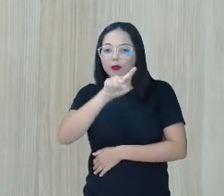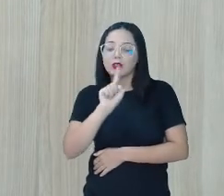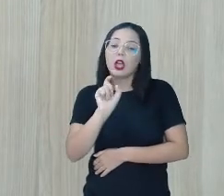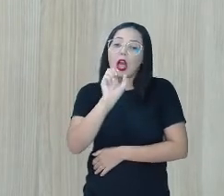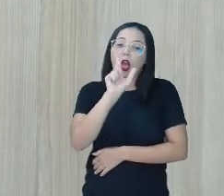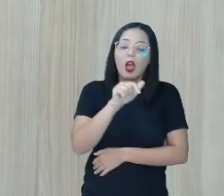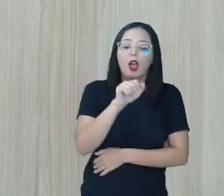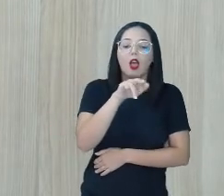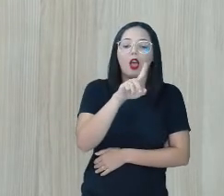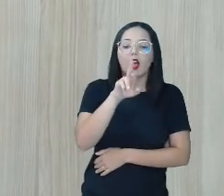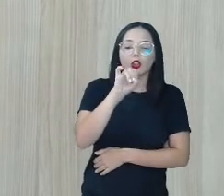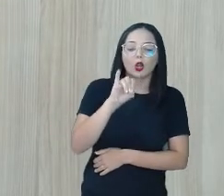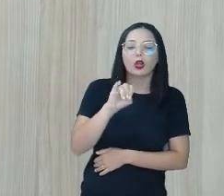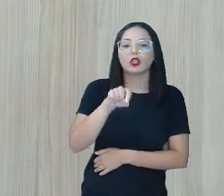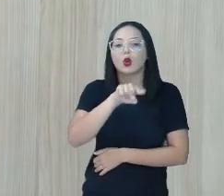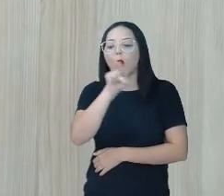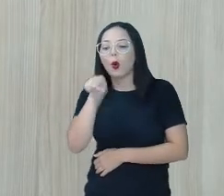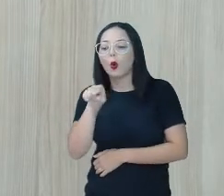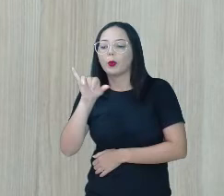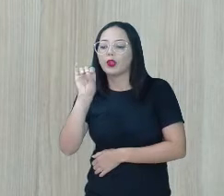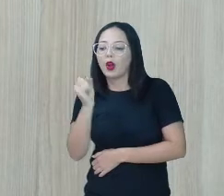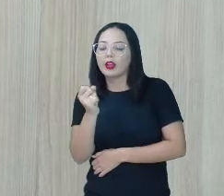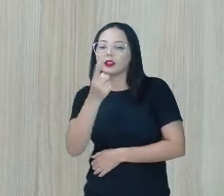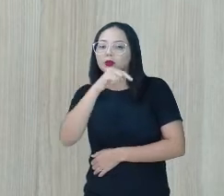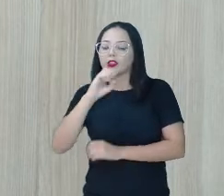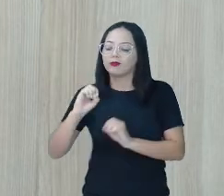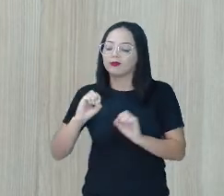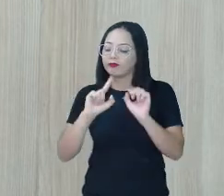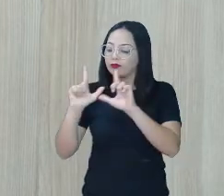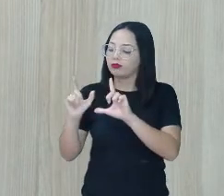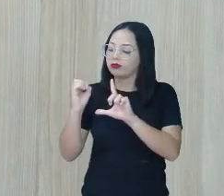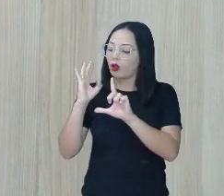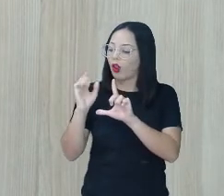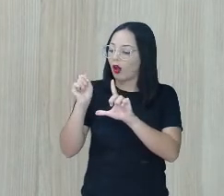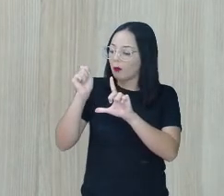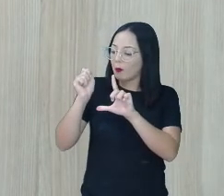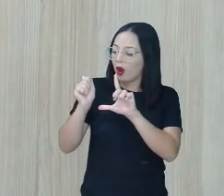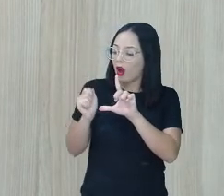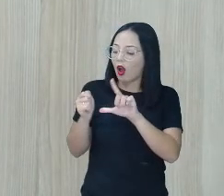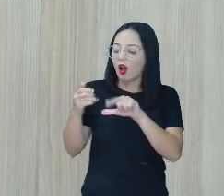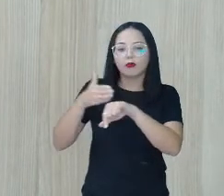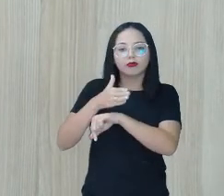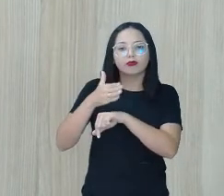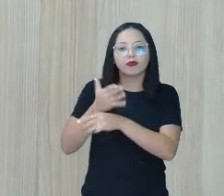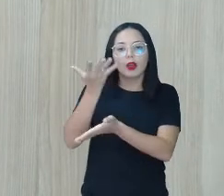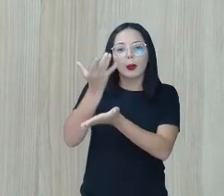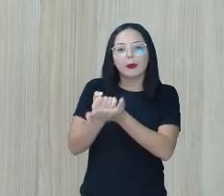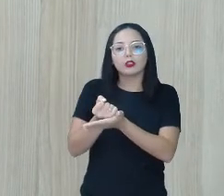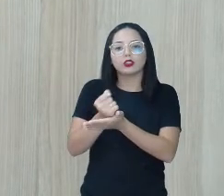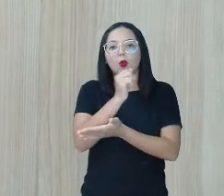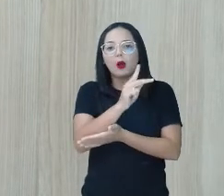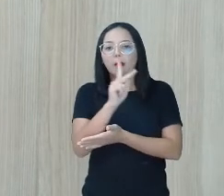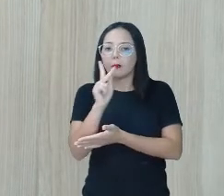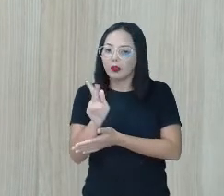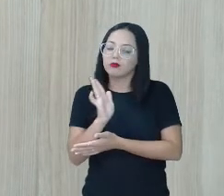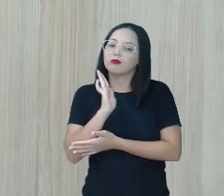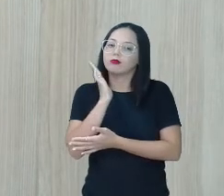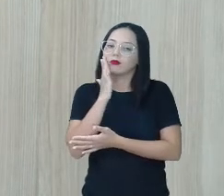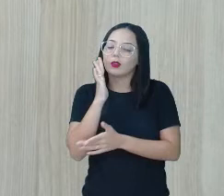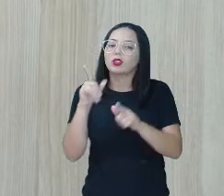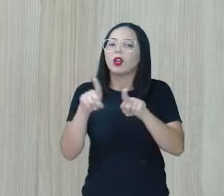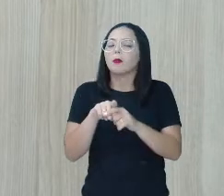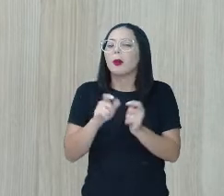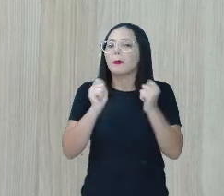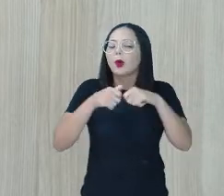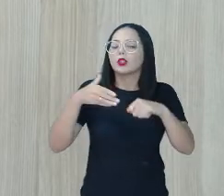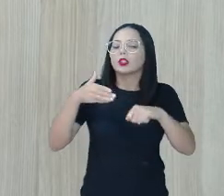seja Android ou iOS, aponta aí a câmera do seu celular, que vai ser direcionado para você fazer o download desse aplicativo, tá certo? E daí você